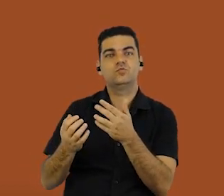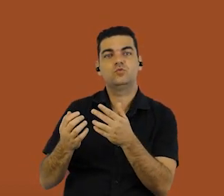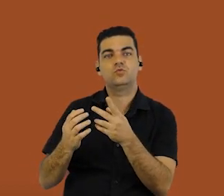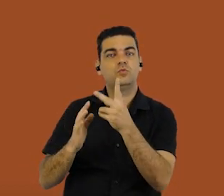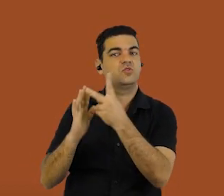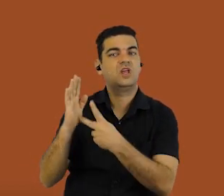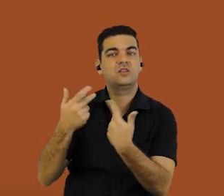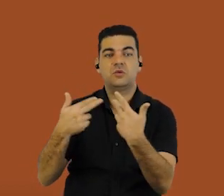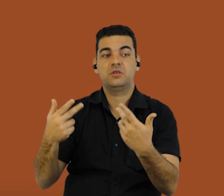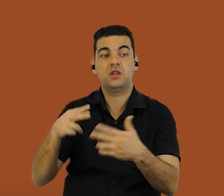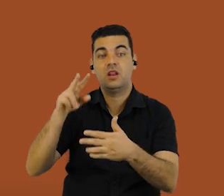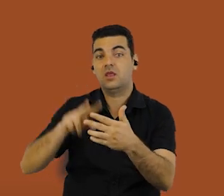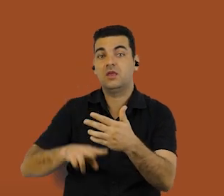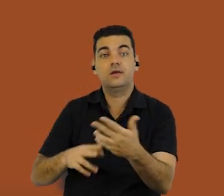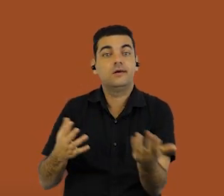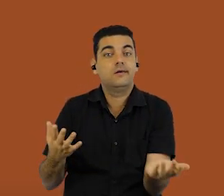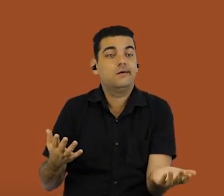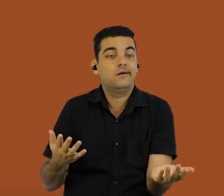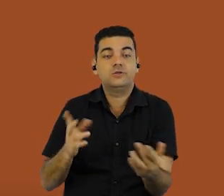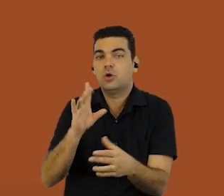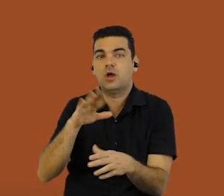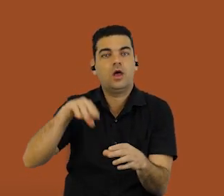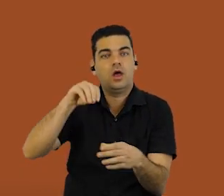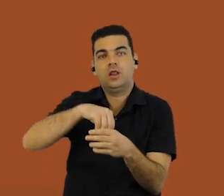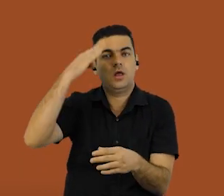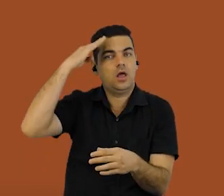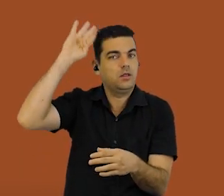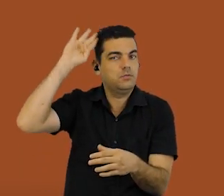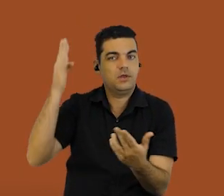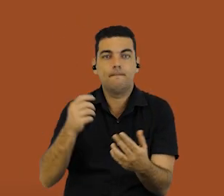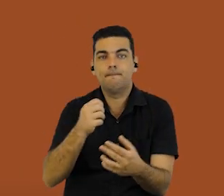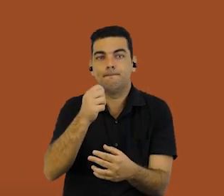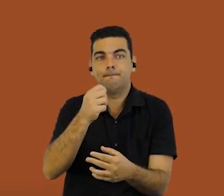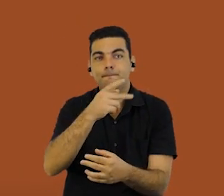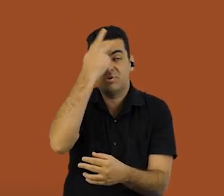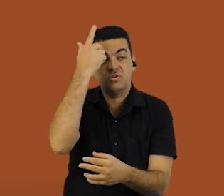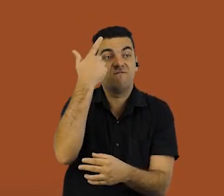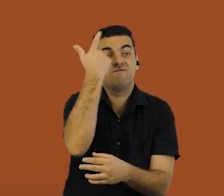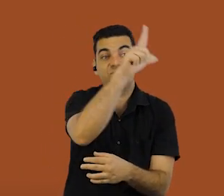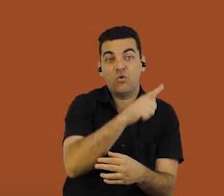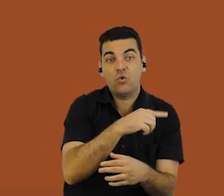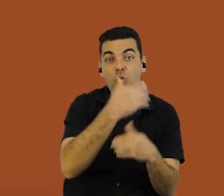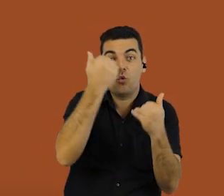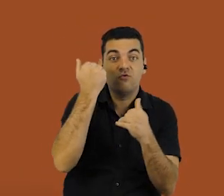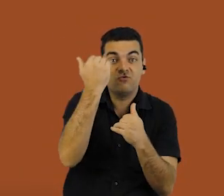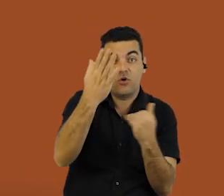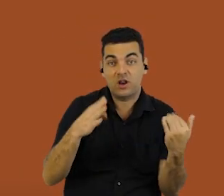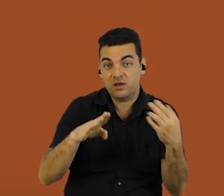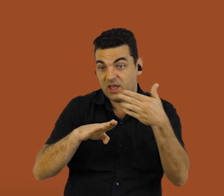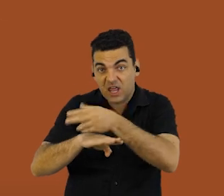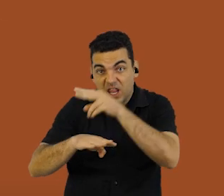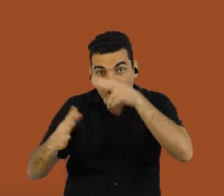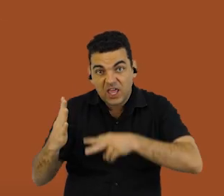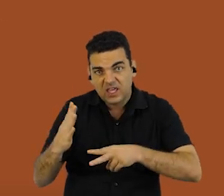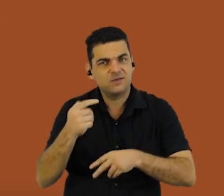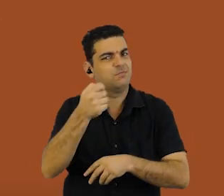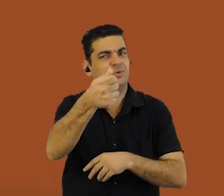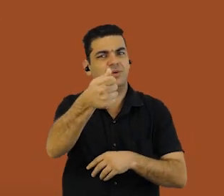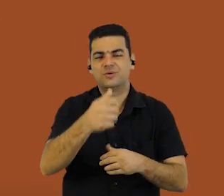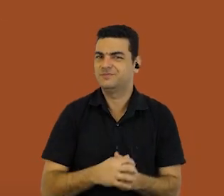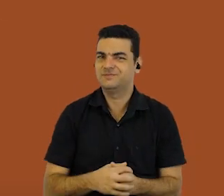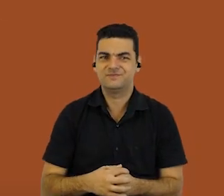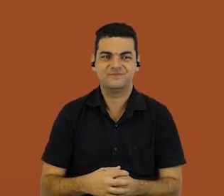as pessoas que acabam consultando são pessoas que estão dentro mesmo do programa. Então, ou estão envolvidas no